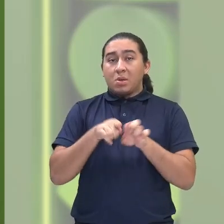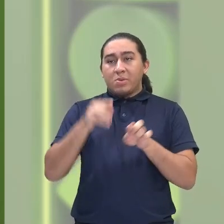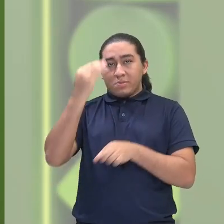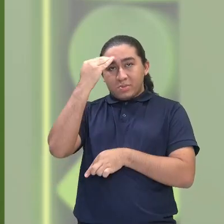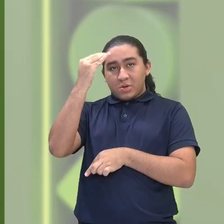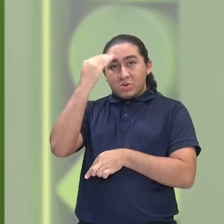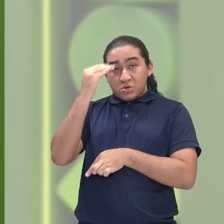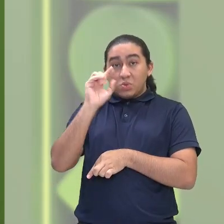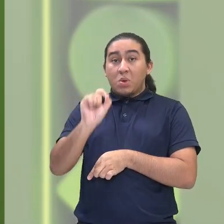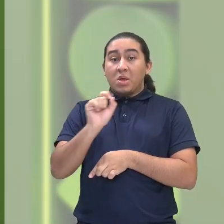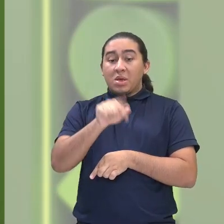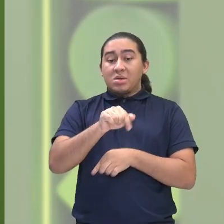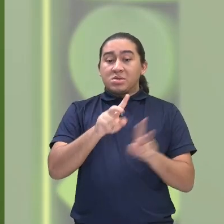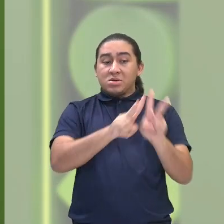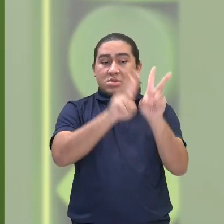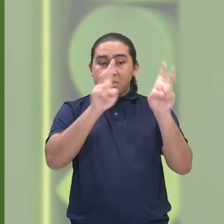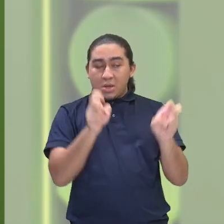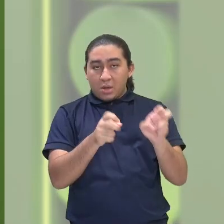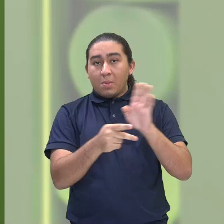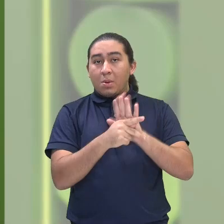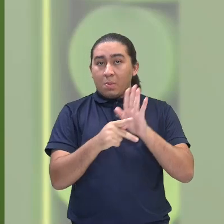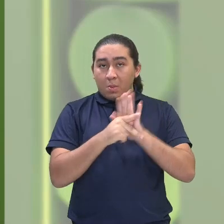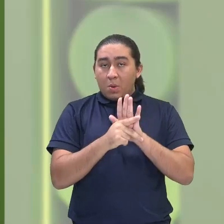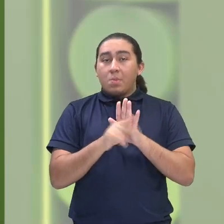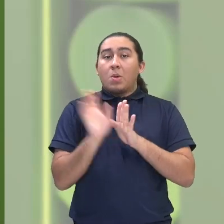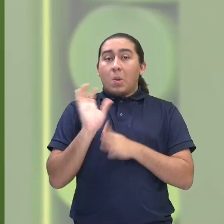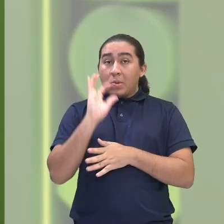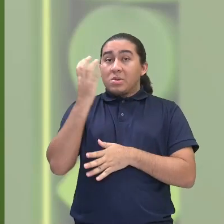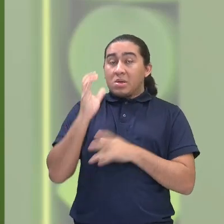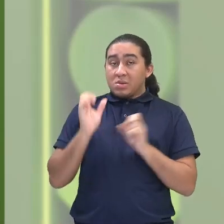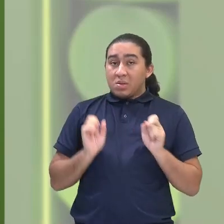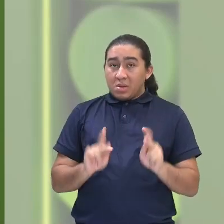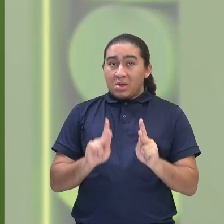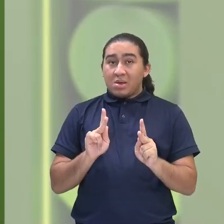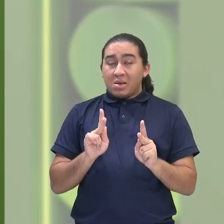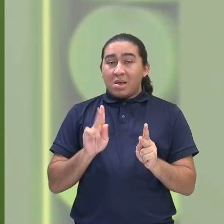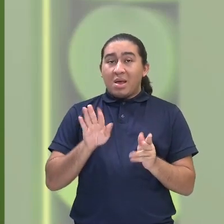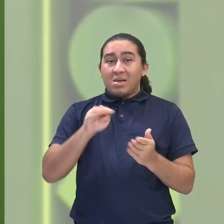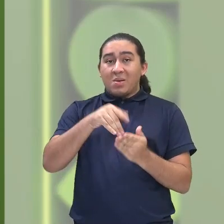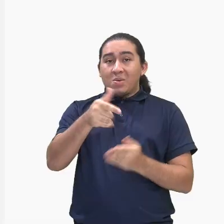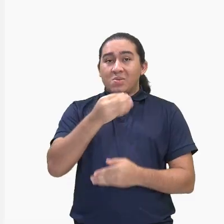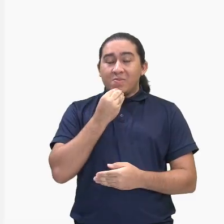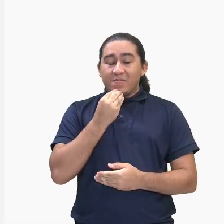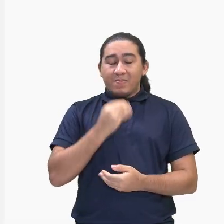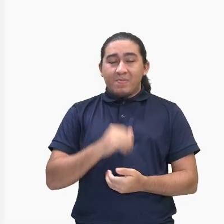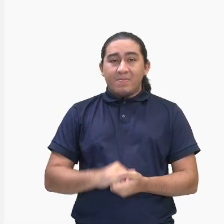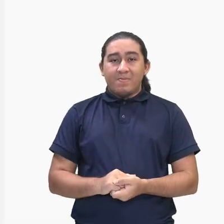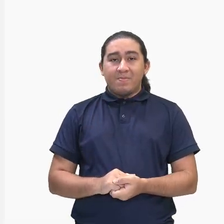compreendido mais aí sobre essas atividades, sobre esses fenômenos, e a gente se vê na próxima aula.